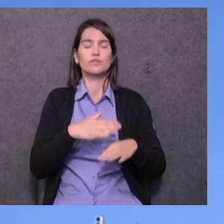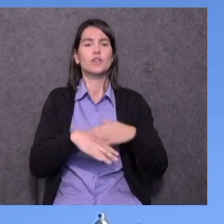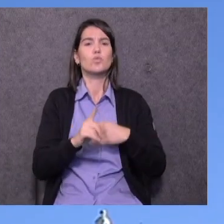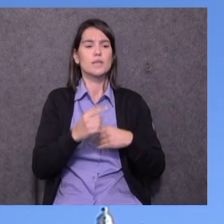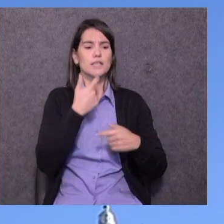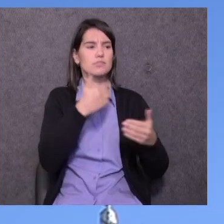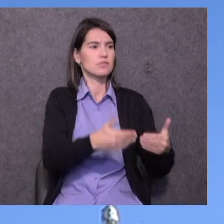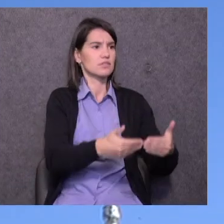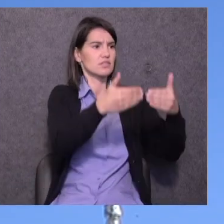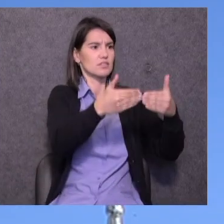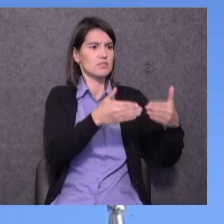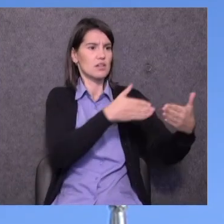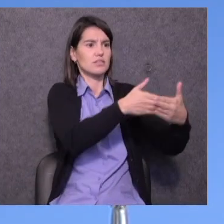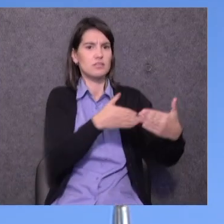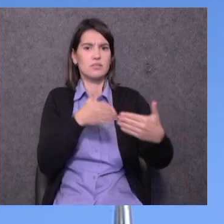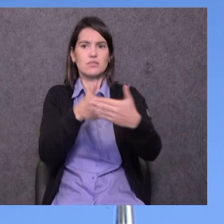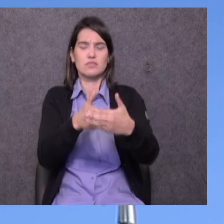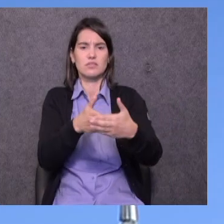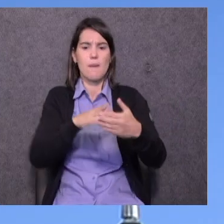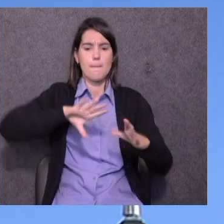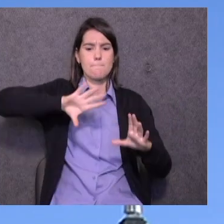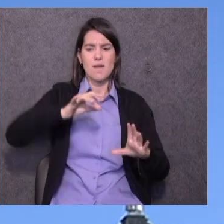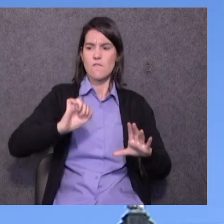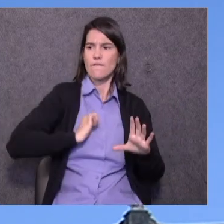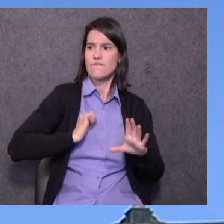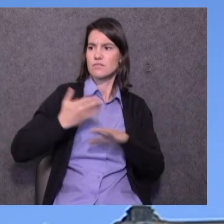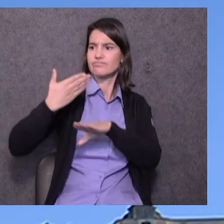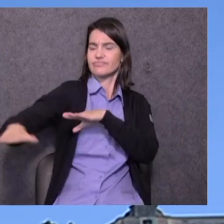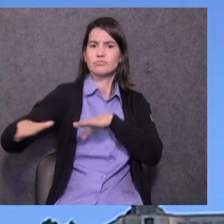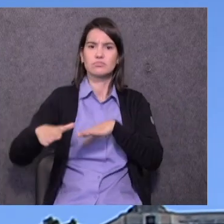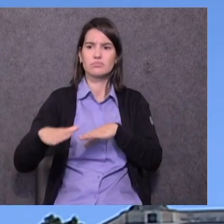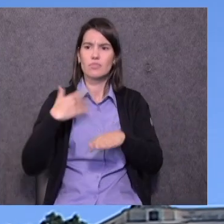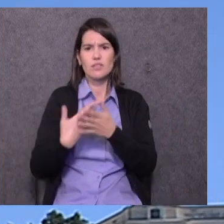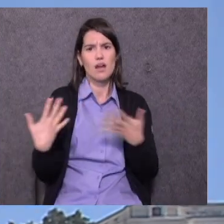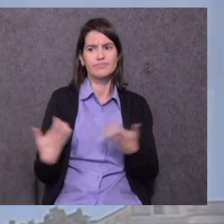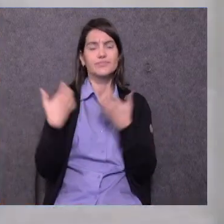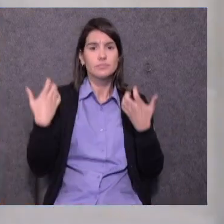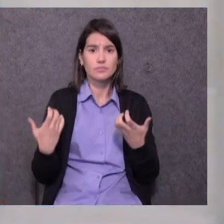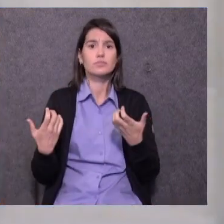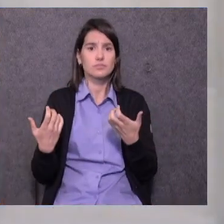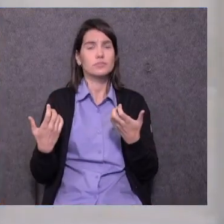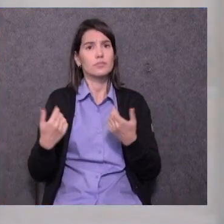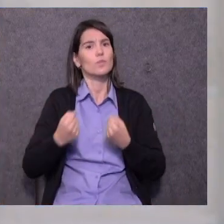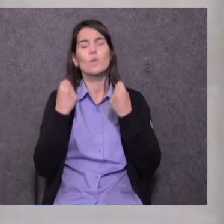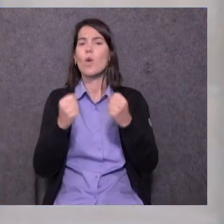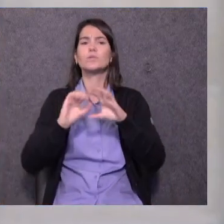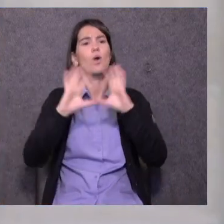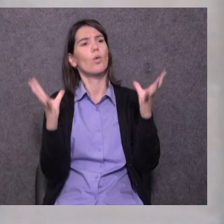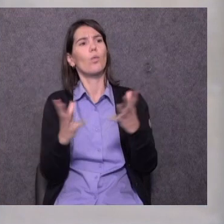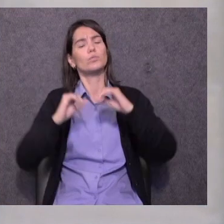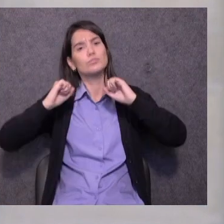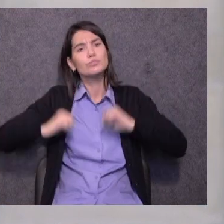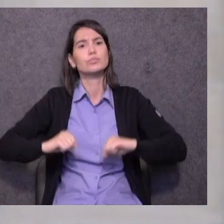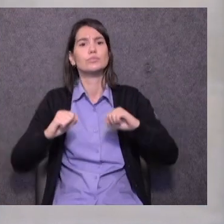exacerbam nacionalismos egoístas e conflituosos que impedem que se chegue a consensos mundiais para